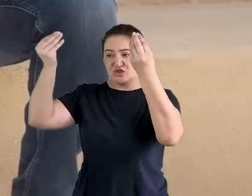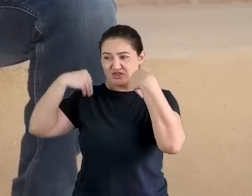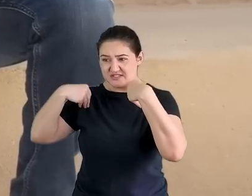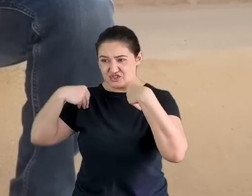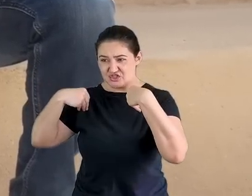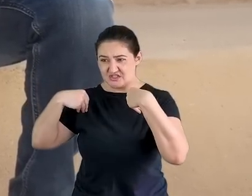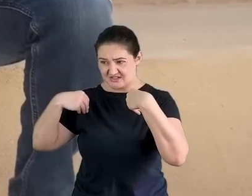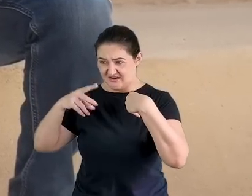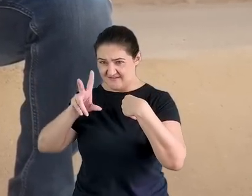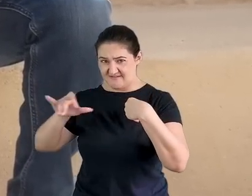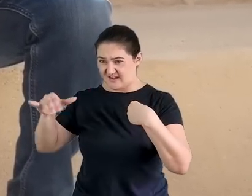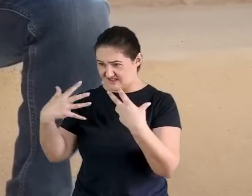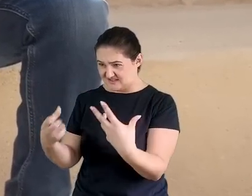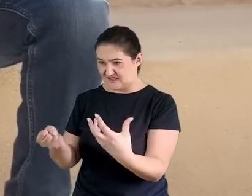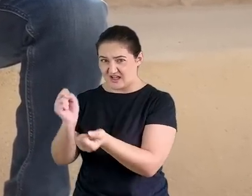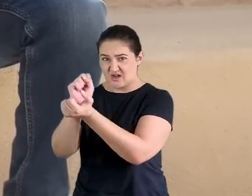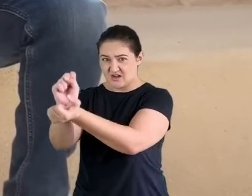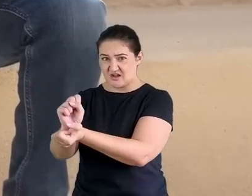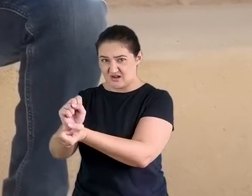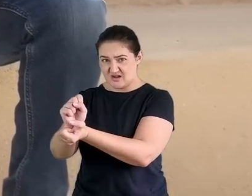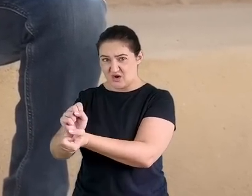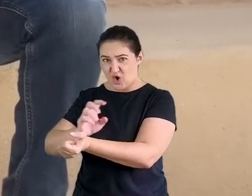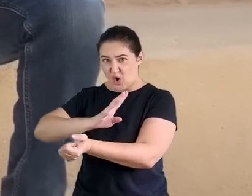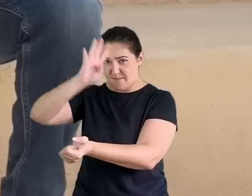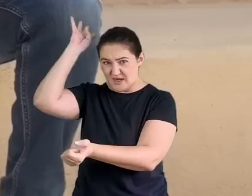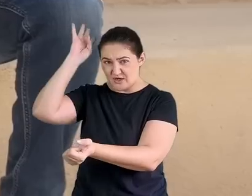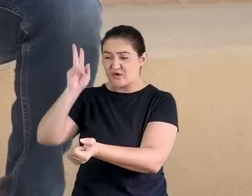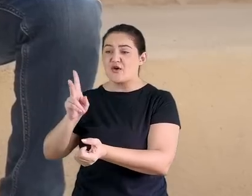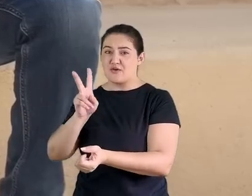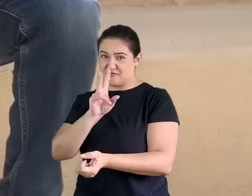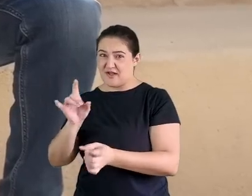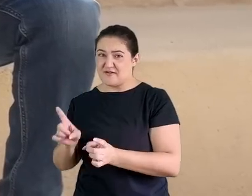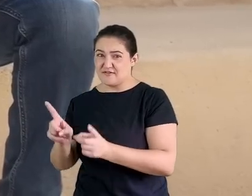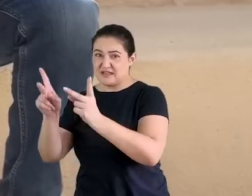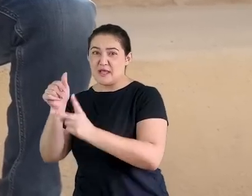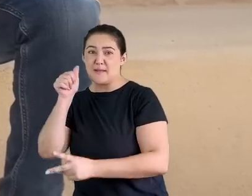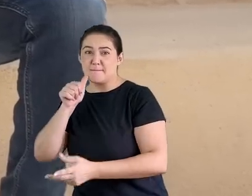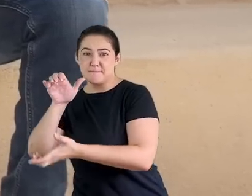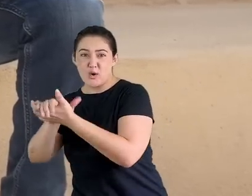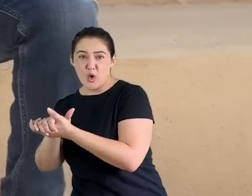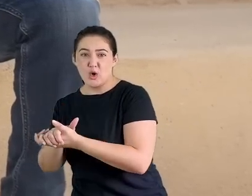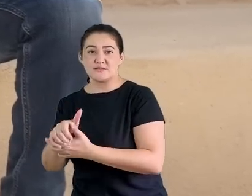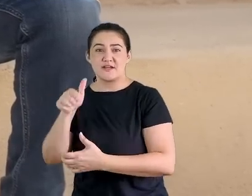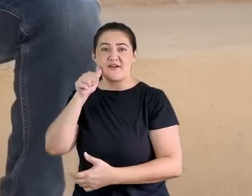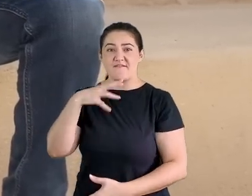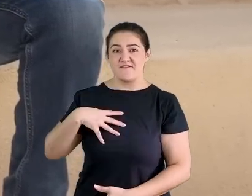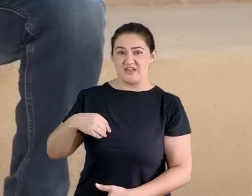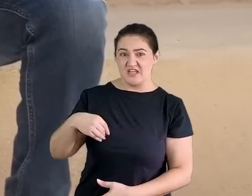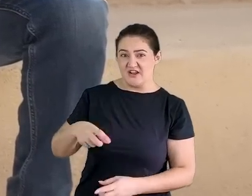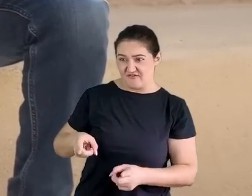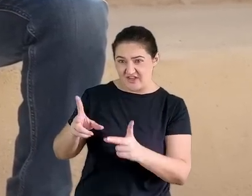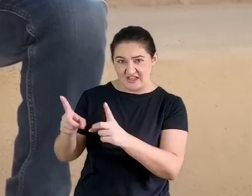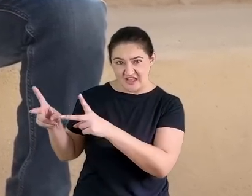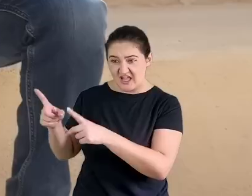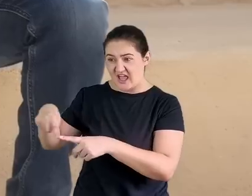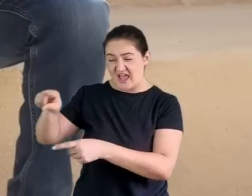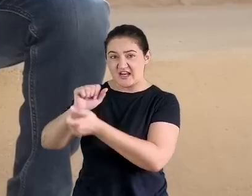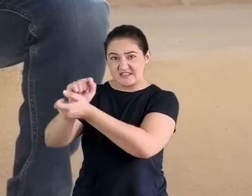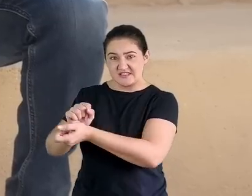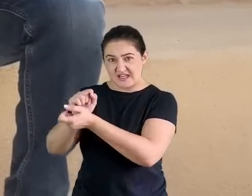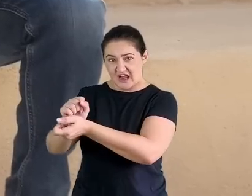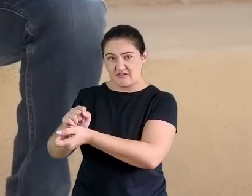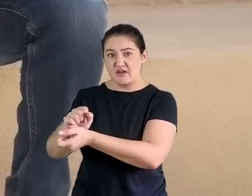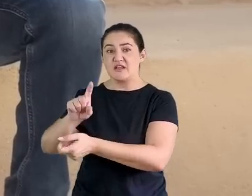vender nossas mulheres e meninas para escravizá-las e elas vão se tornar escravas e prostitutas em todo o mundo romano?